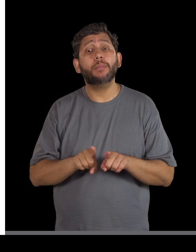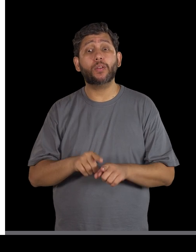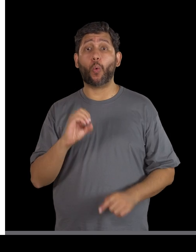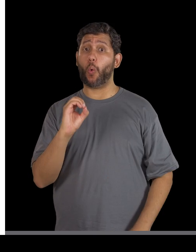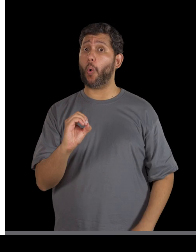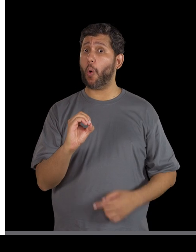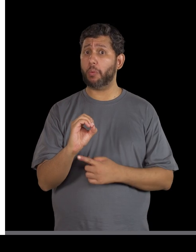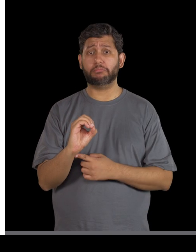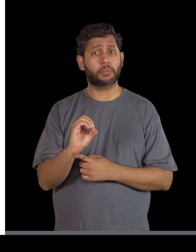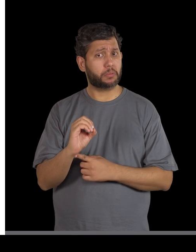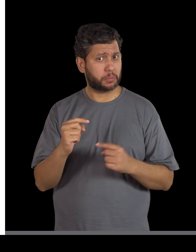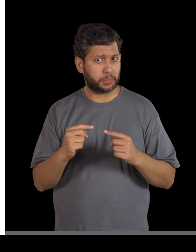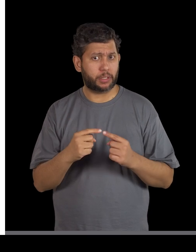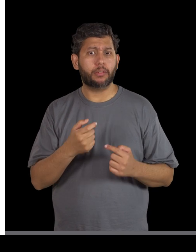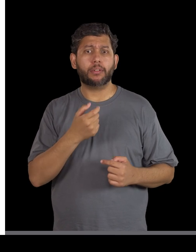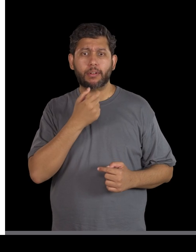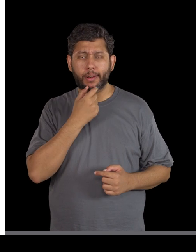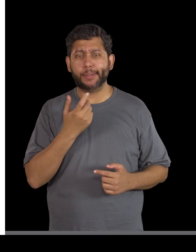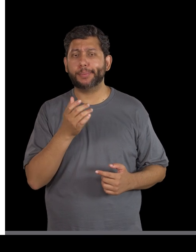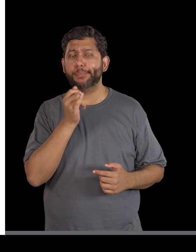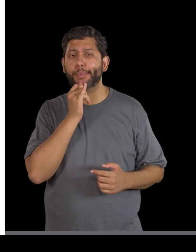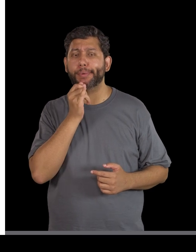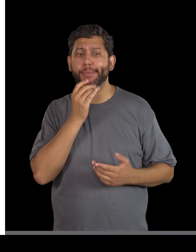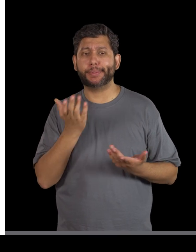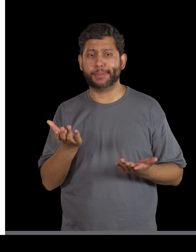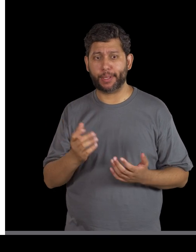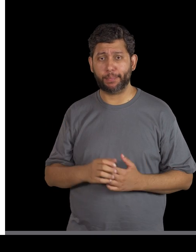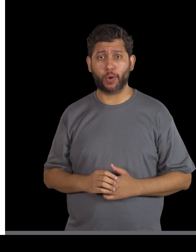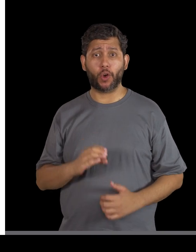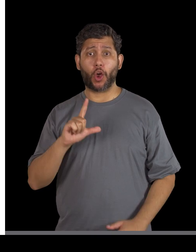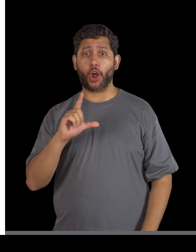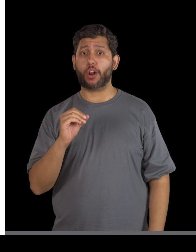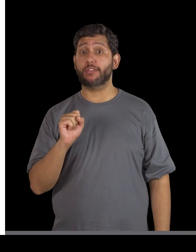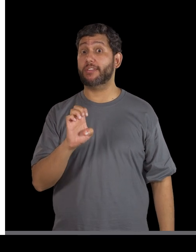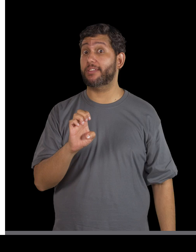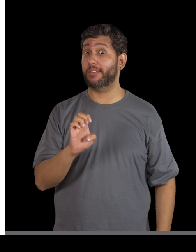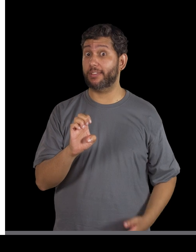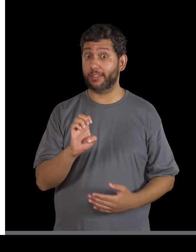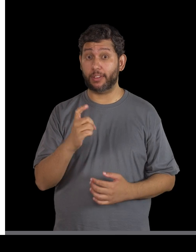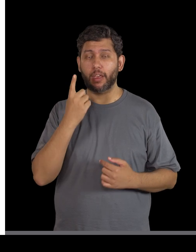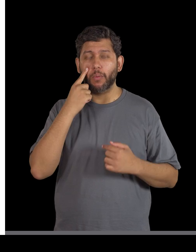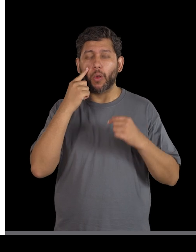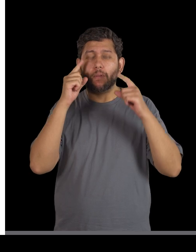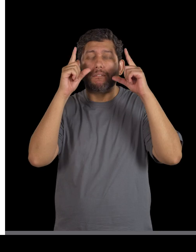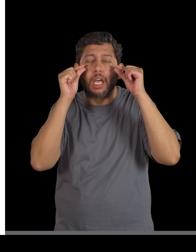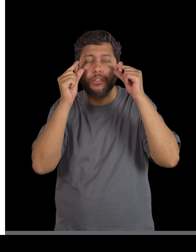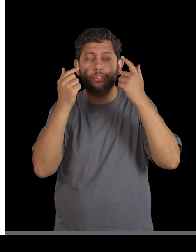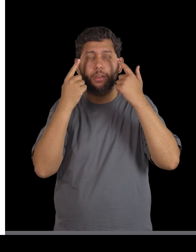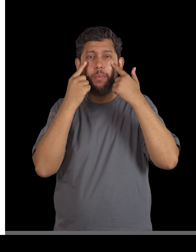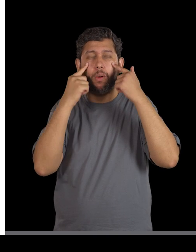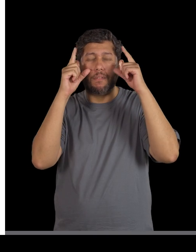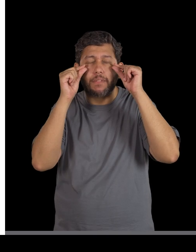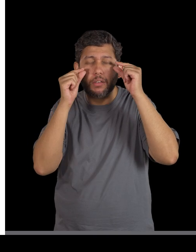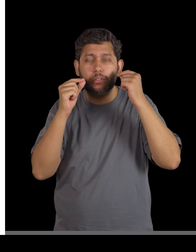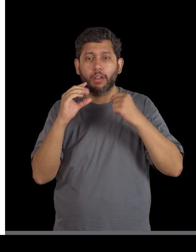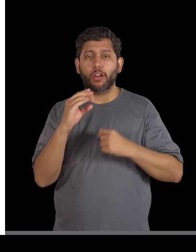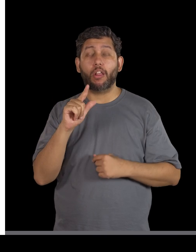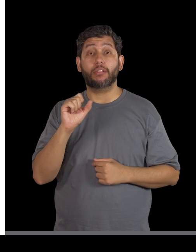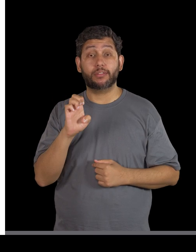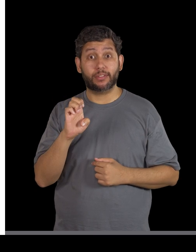o O, que também é um ditongo no inglês, então uma palavra como close, I close my eyes. I